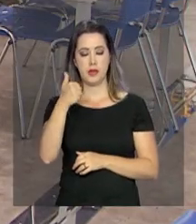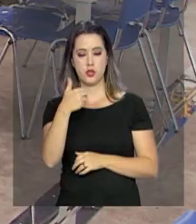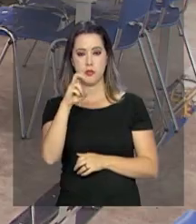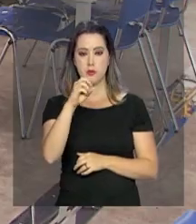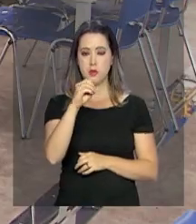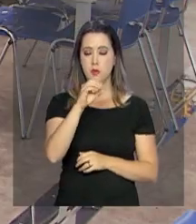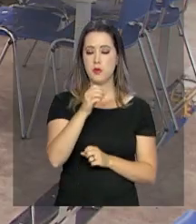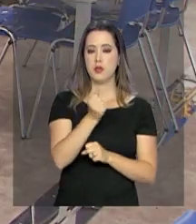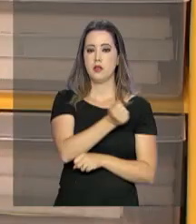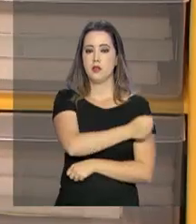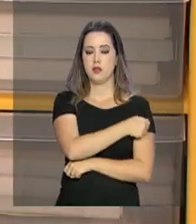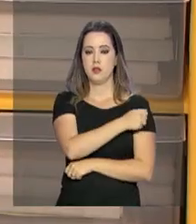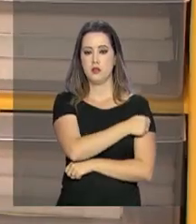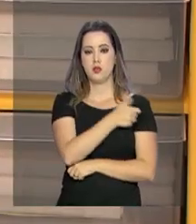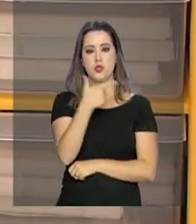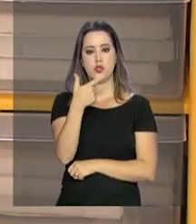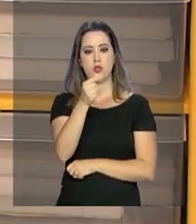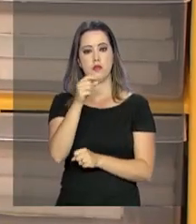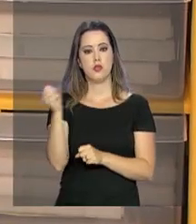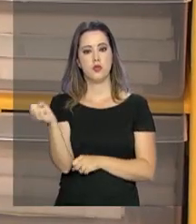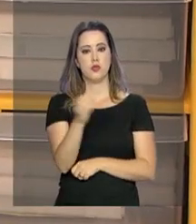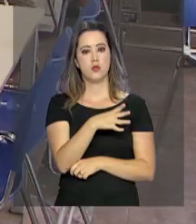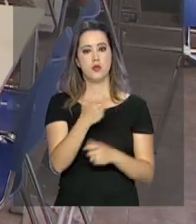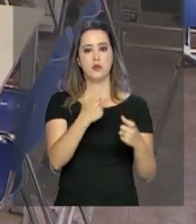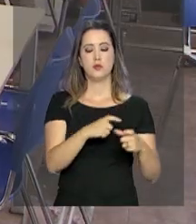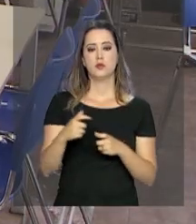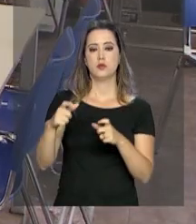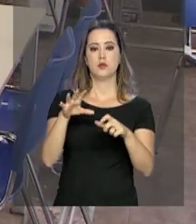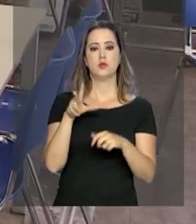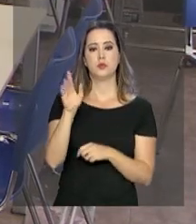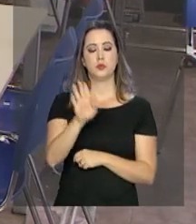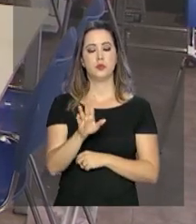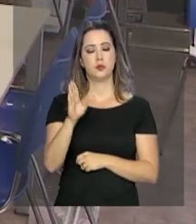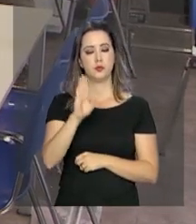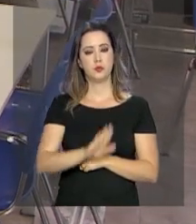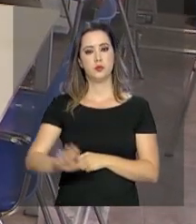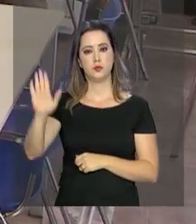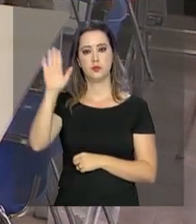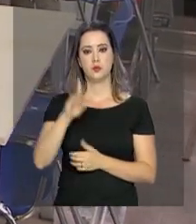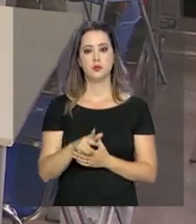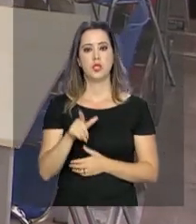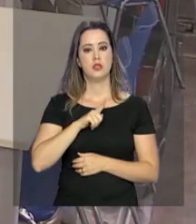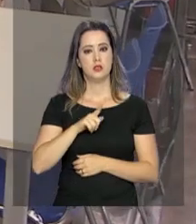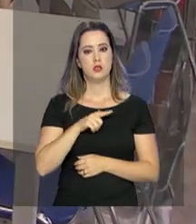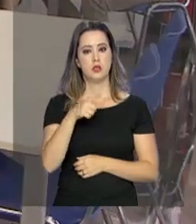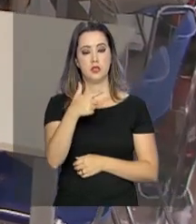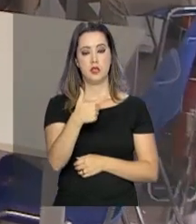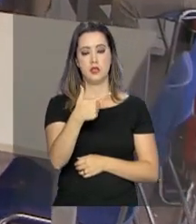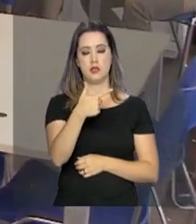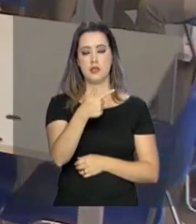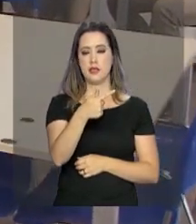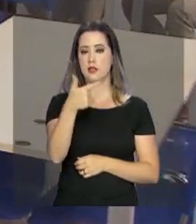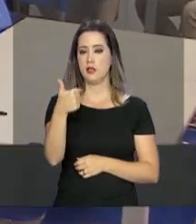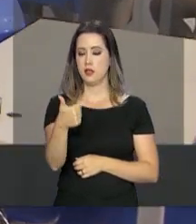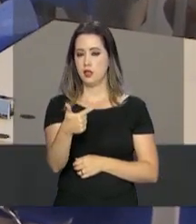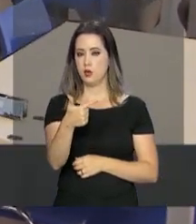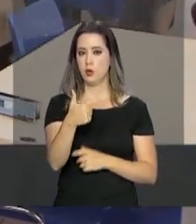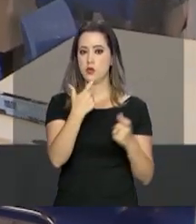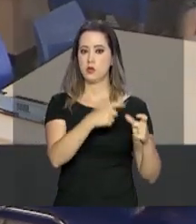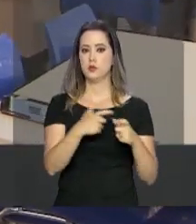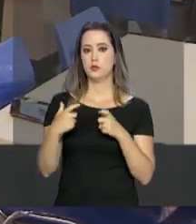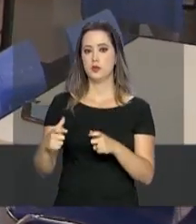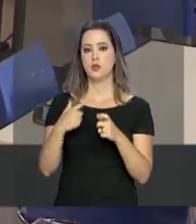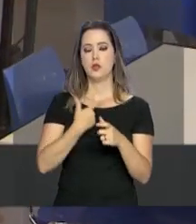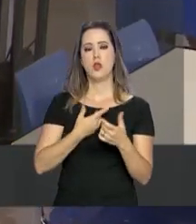de 29 instituições de todo o país ao todo são 72 metros quadrados com ferramentas